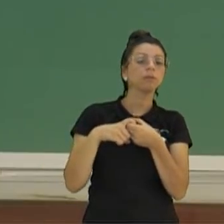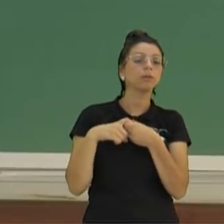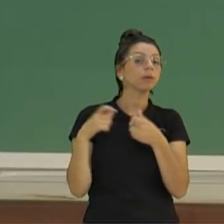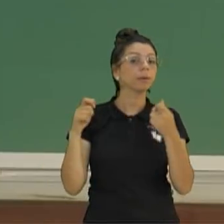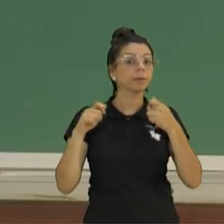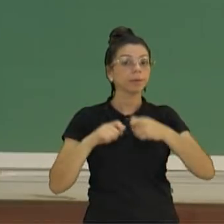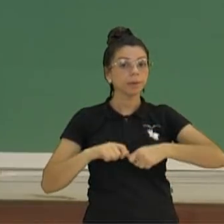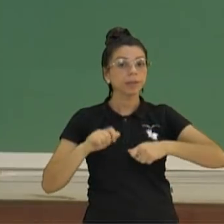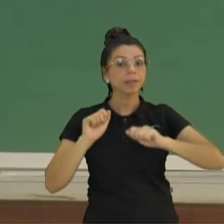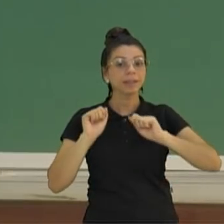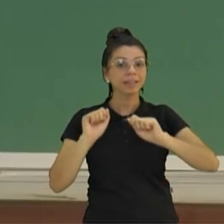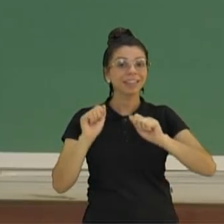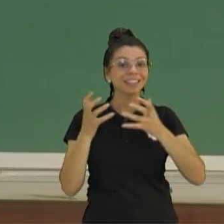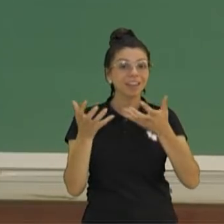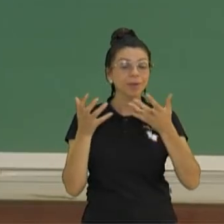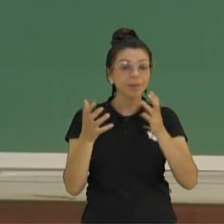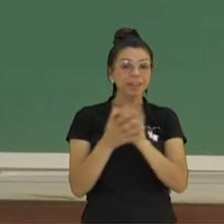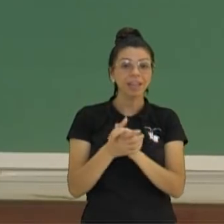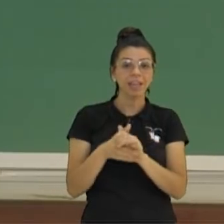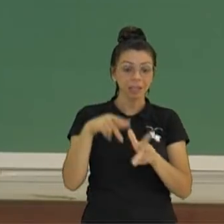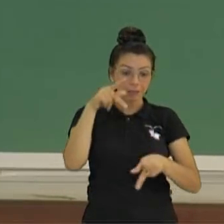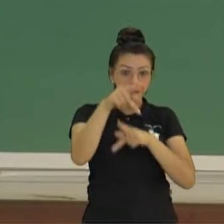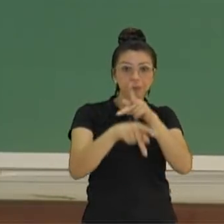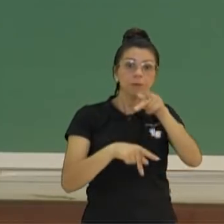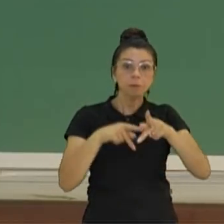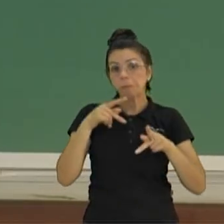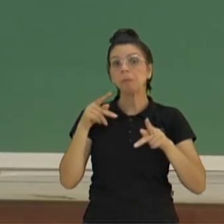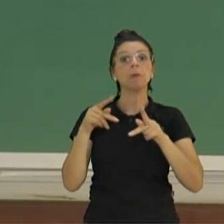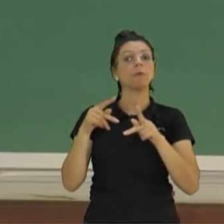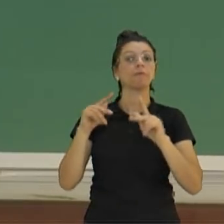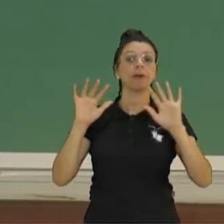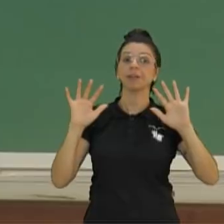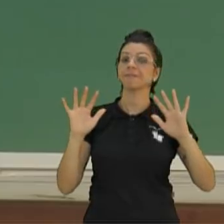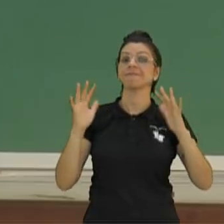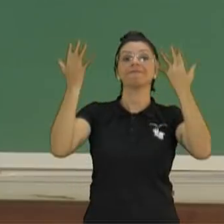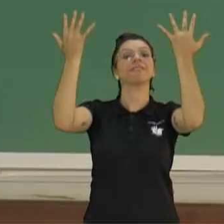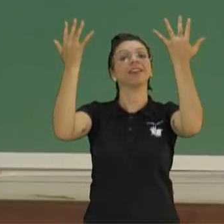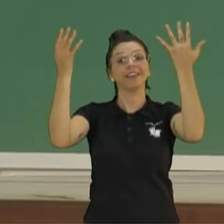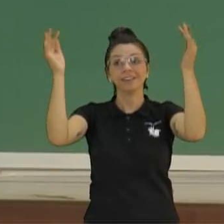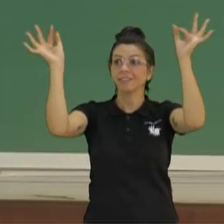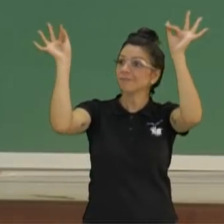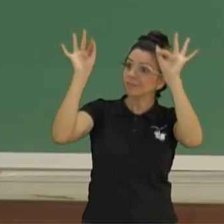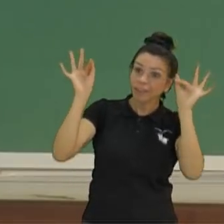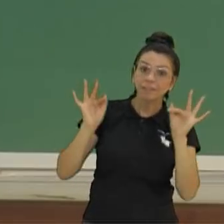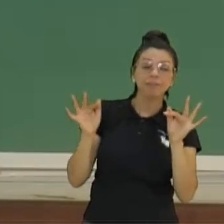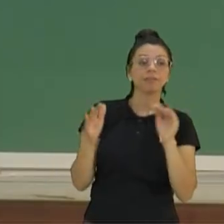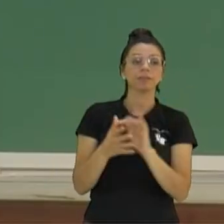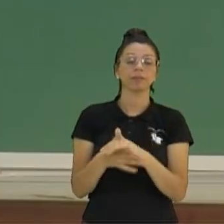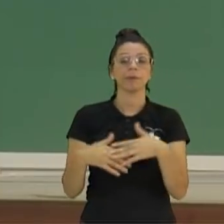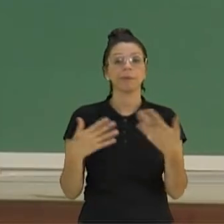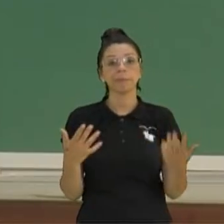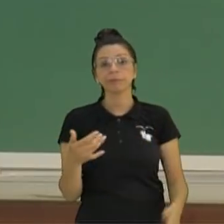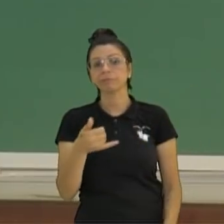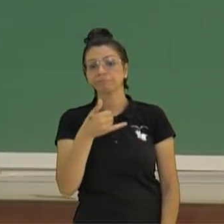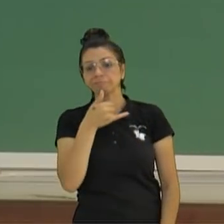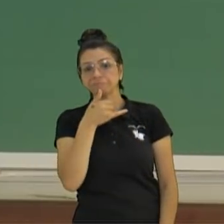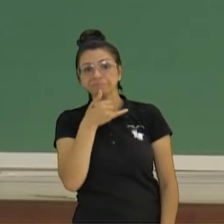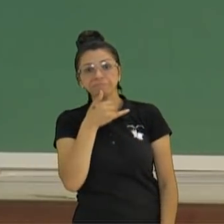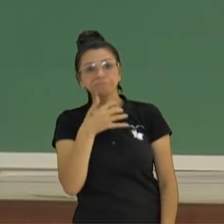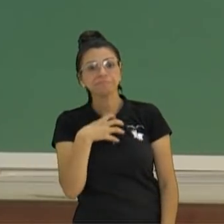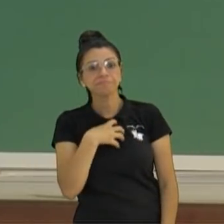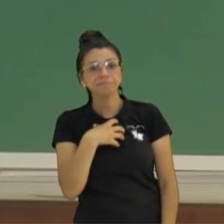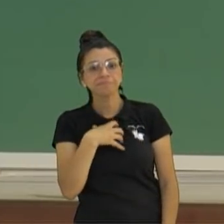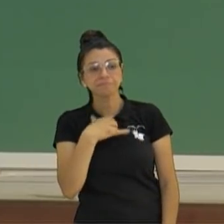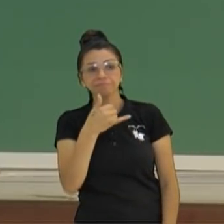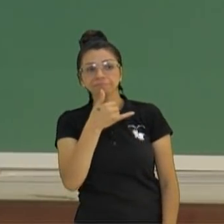bem recebido. Porém, ou o mas que nós temos aqui, né, frustrou, como diz a